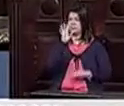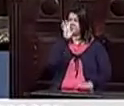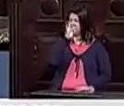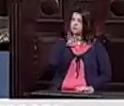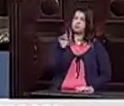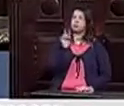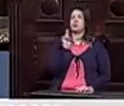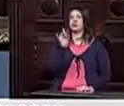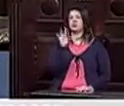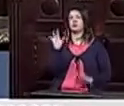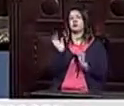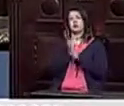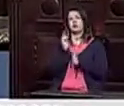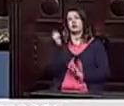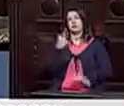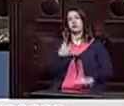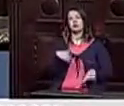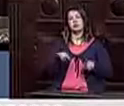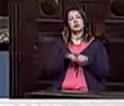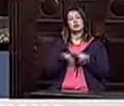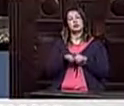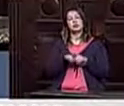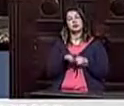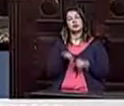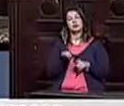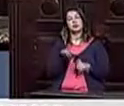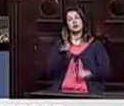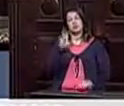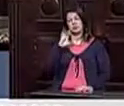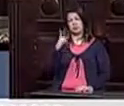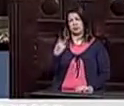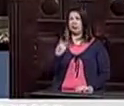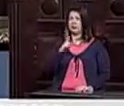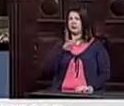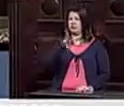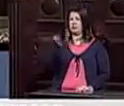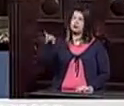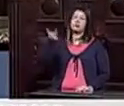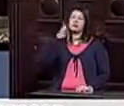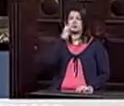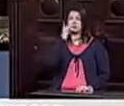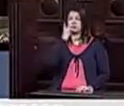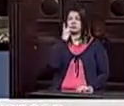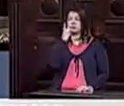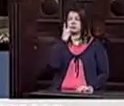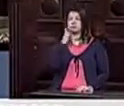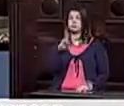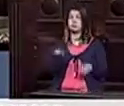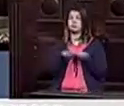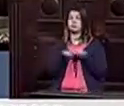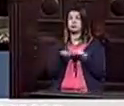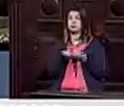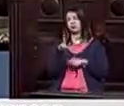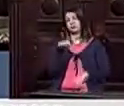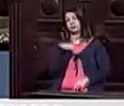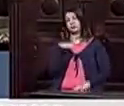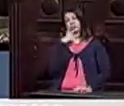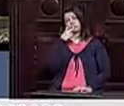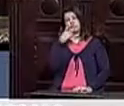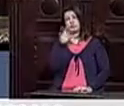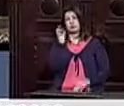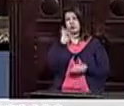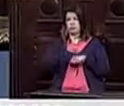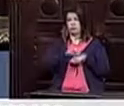a bancada do PSOL, como o deputado Luiz Paulo e tantos outros parlamentares que têm falado sobre